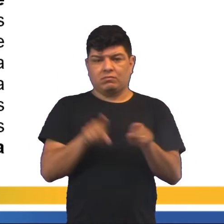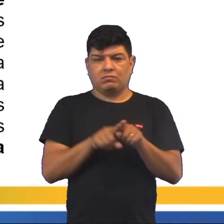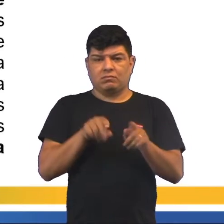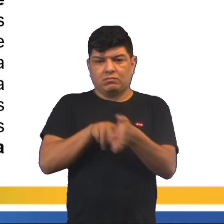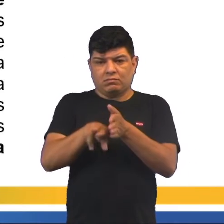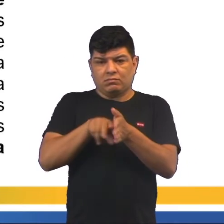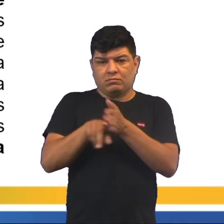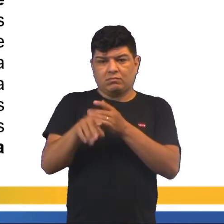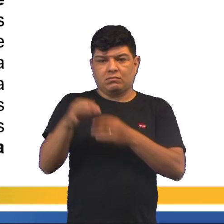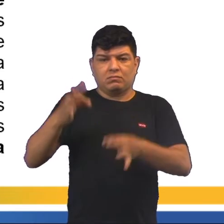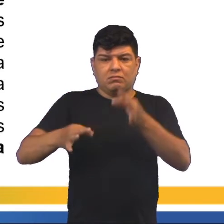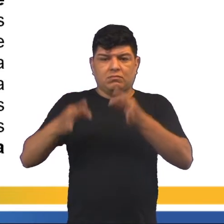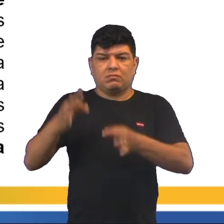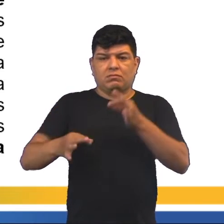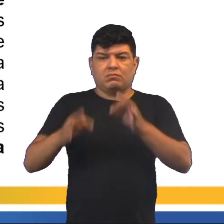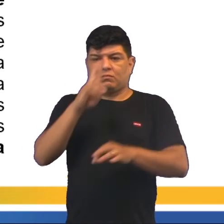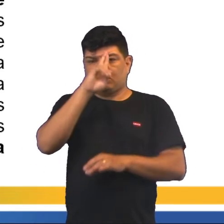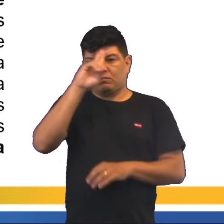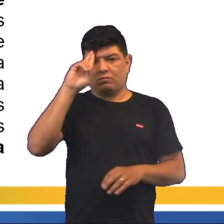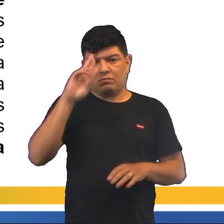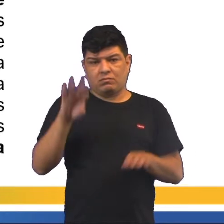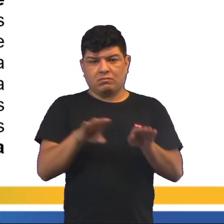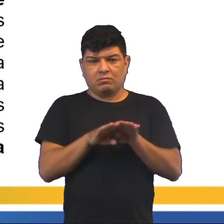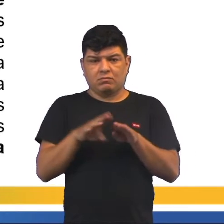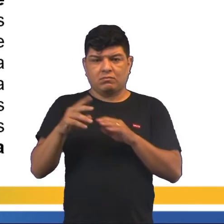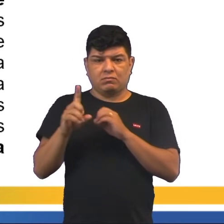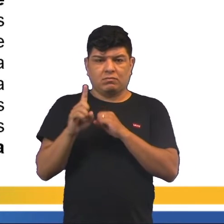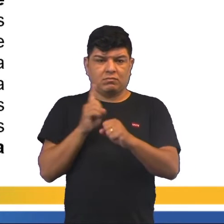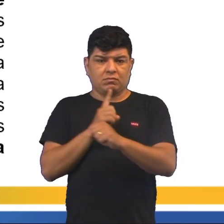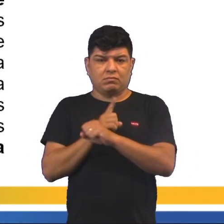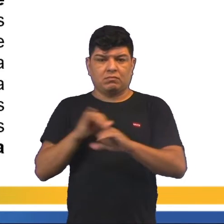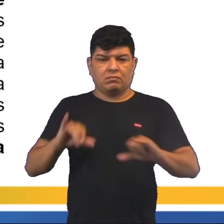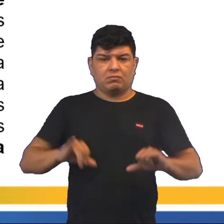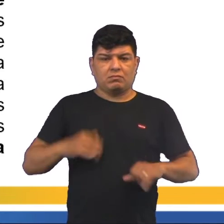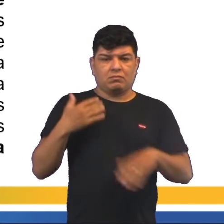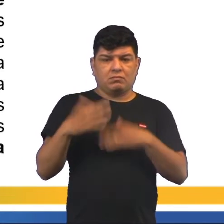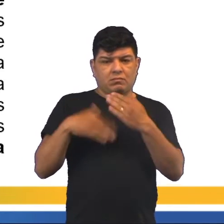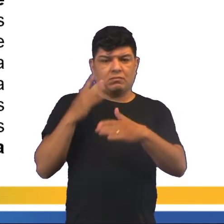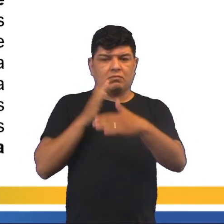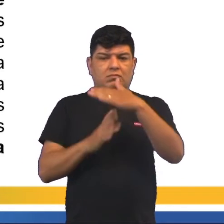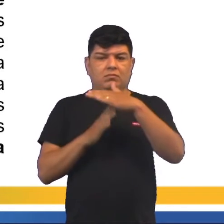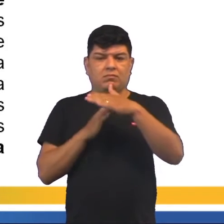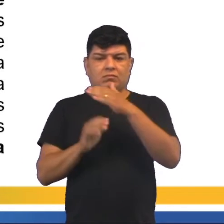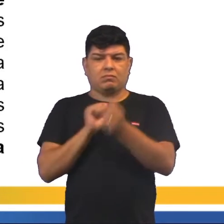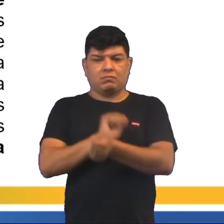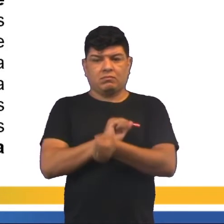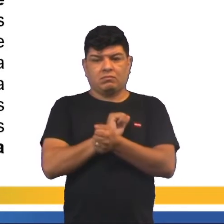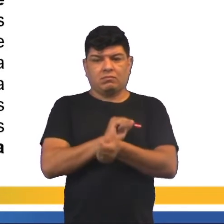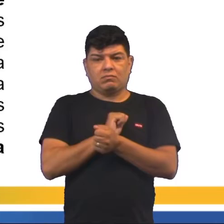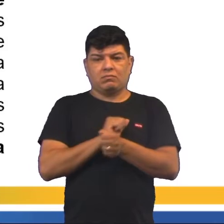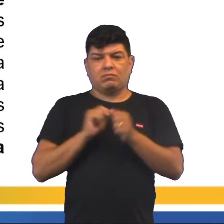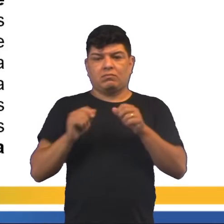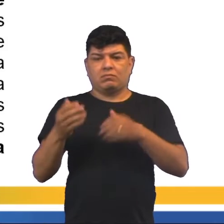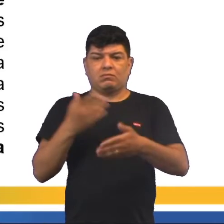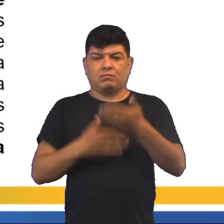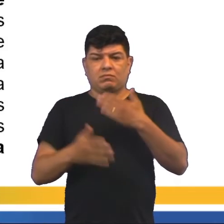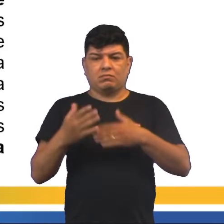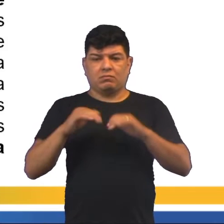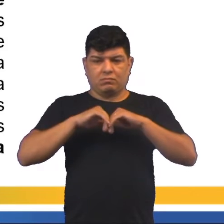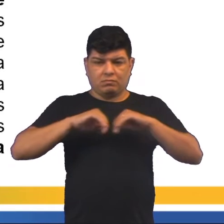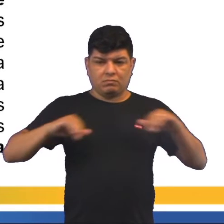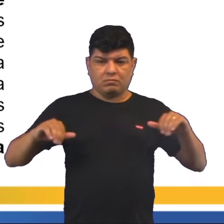a oportunidades, né? Então, propõe um tratamento desigual aos desiguais para a construção de uma